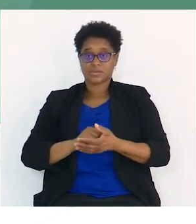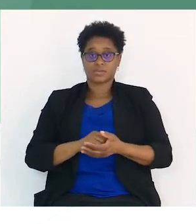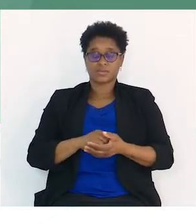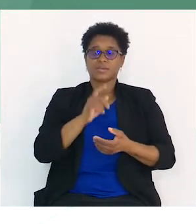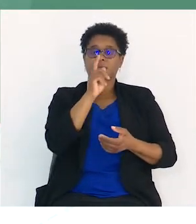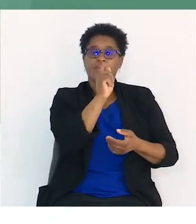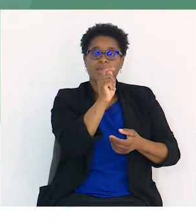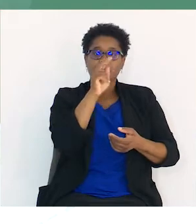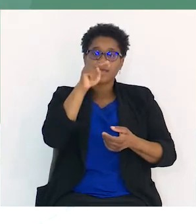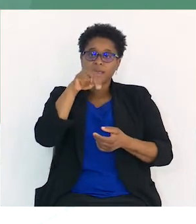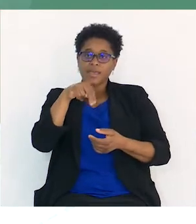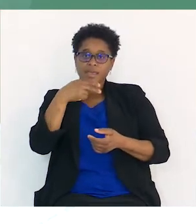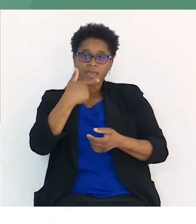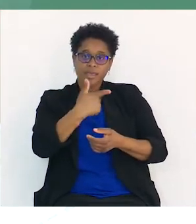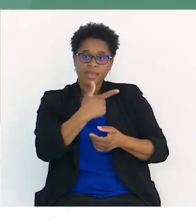enterrar,